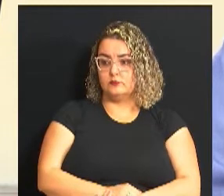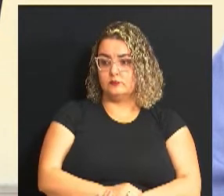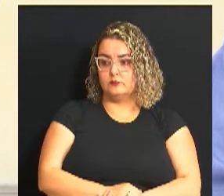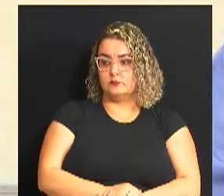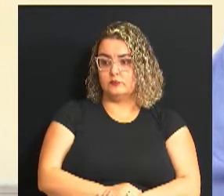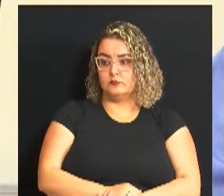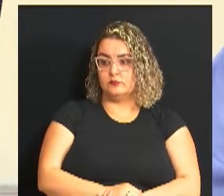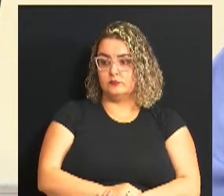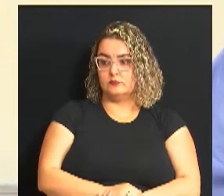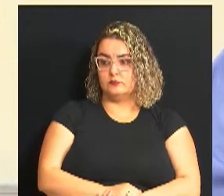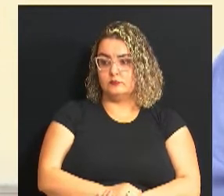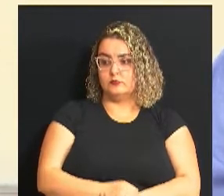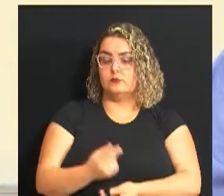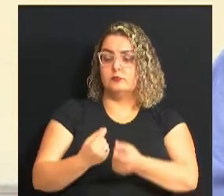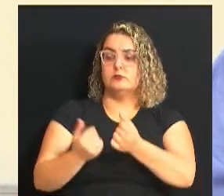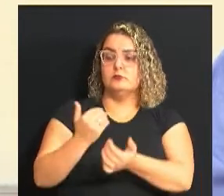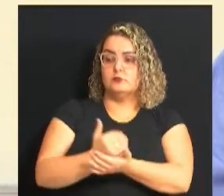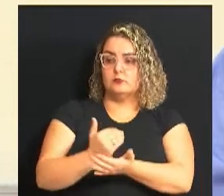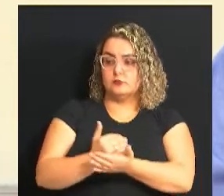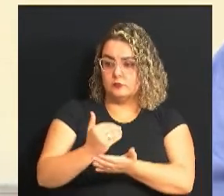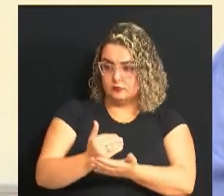acesso à linha de crédito.